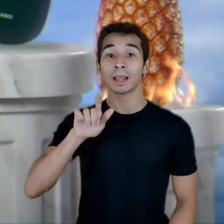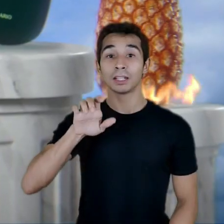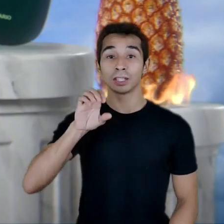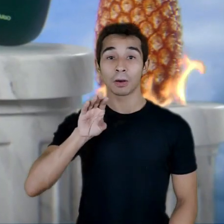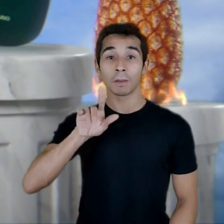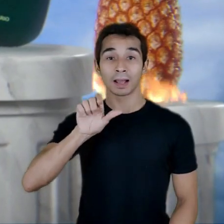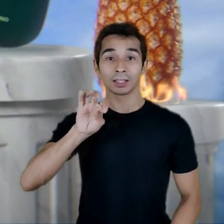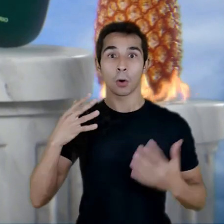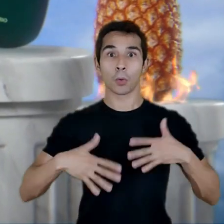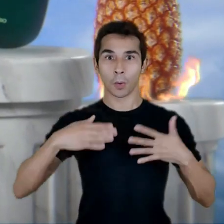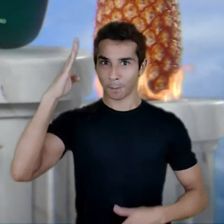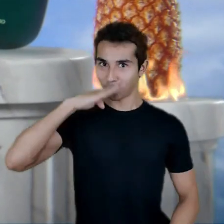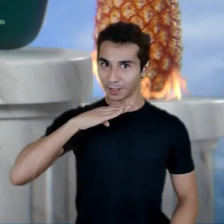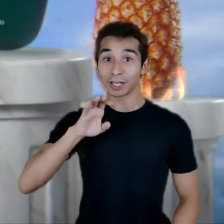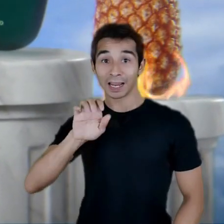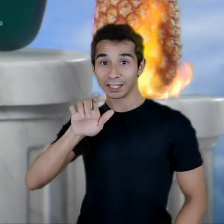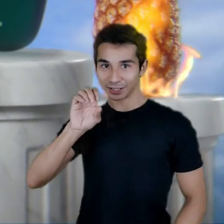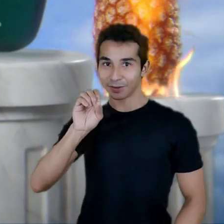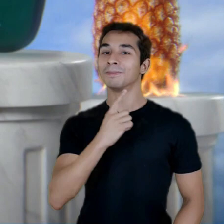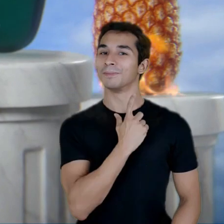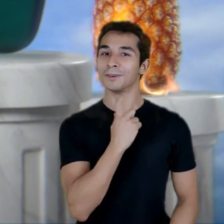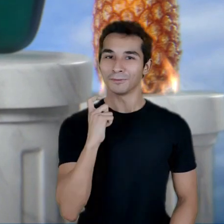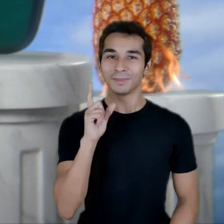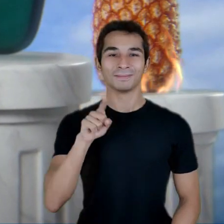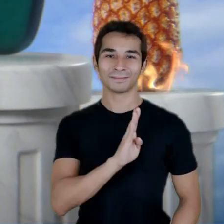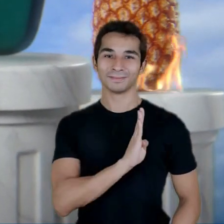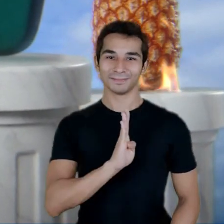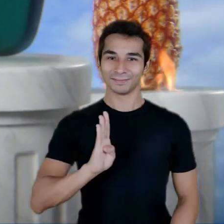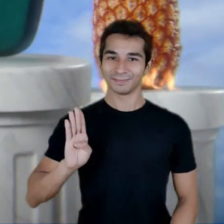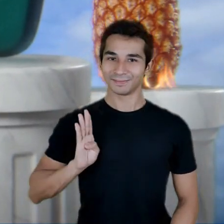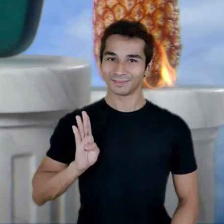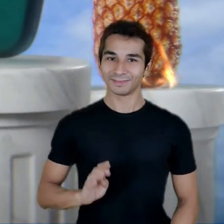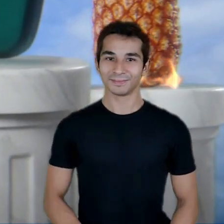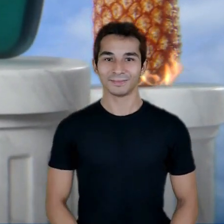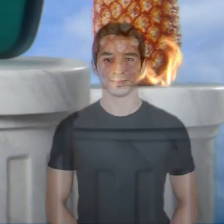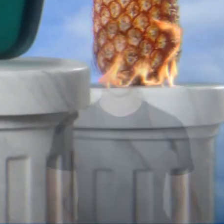Novo Egeo Blast. A maldade está no ar. Egeo é perfumaria. Perfumaria é o boticário.